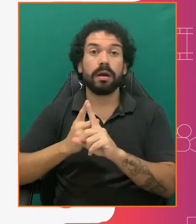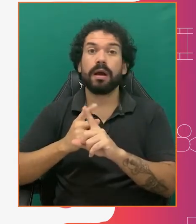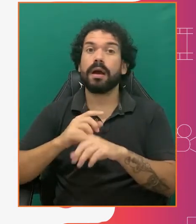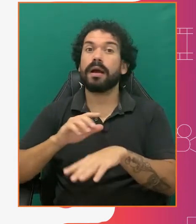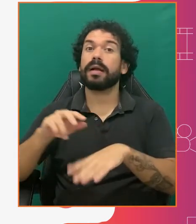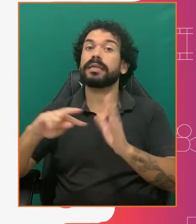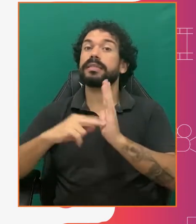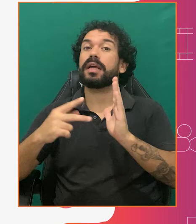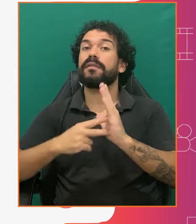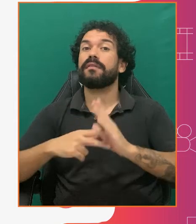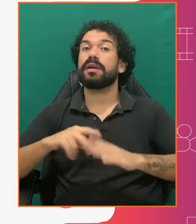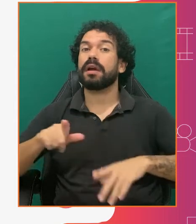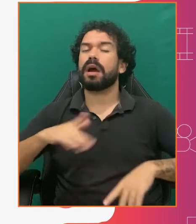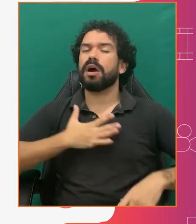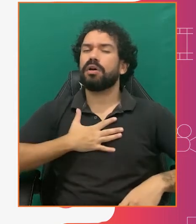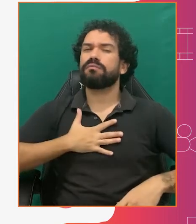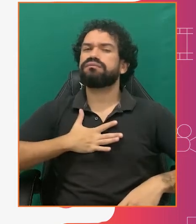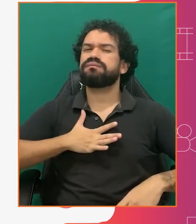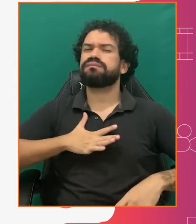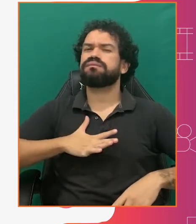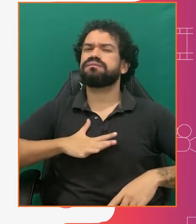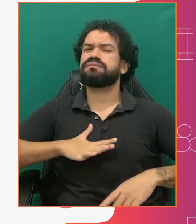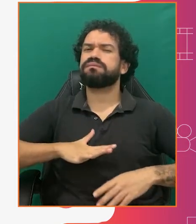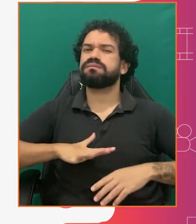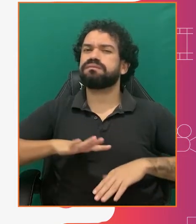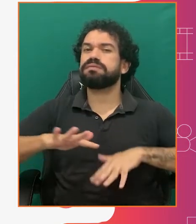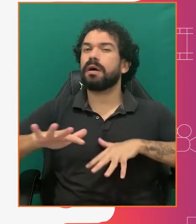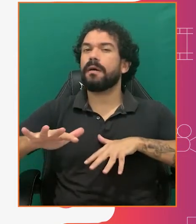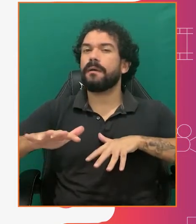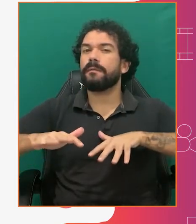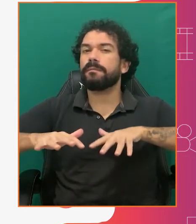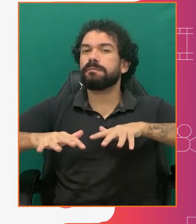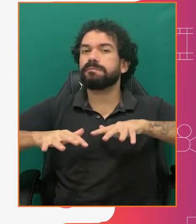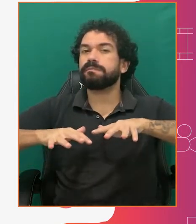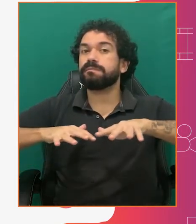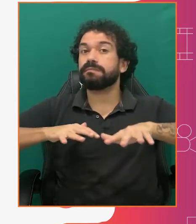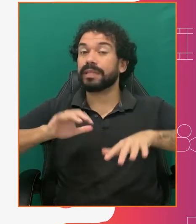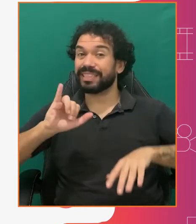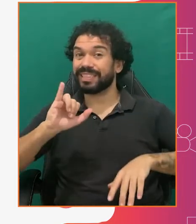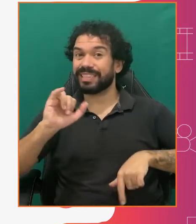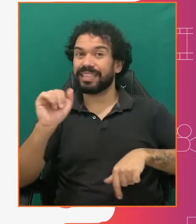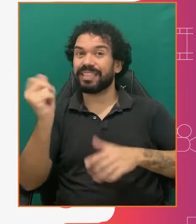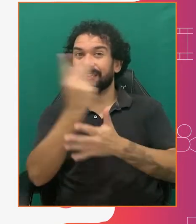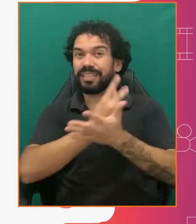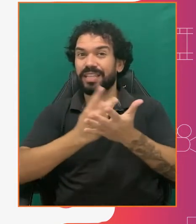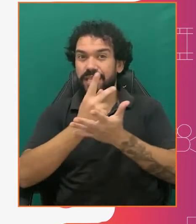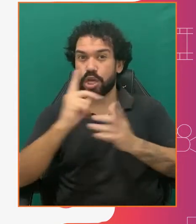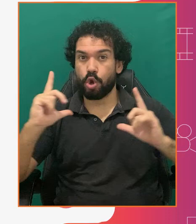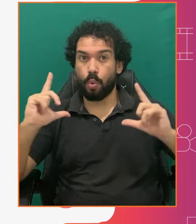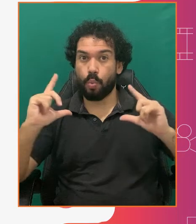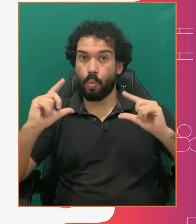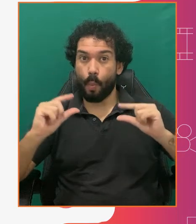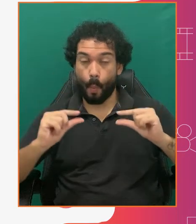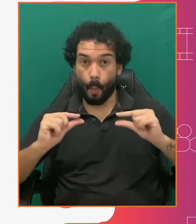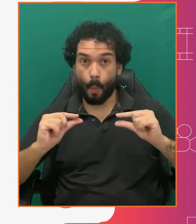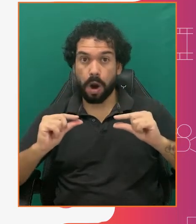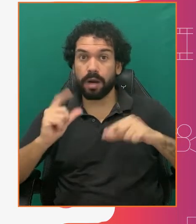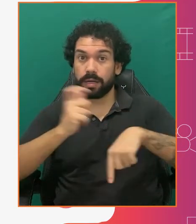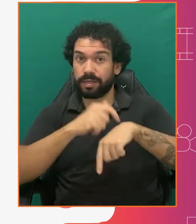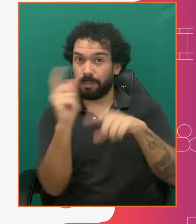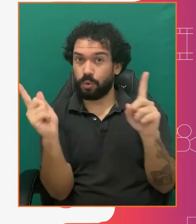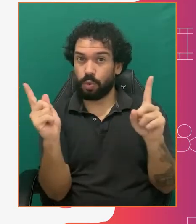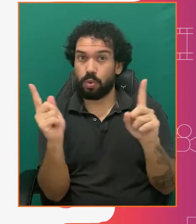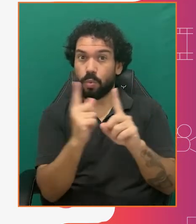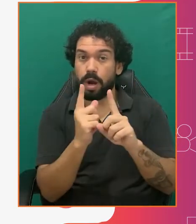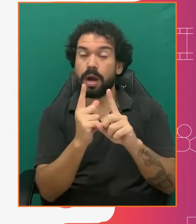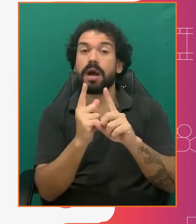mais devagar vai ser um movimento. E quanto menos desenhos são feitos num espaço